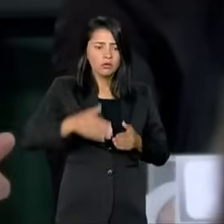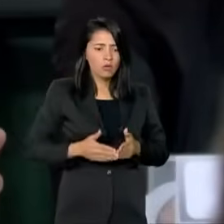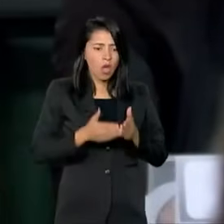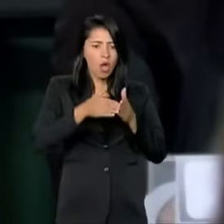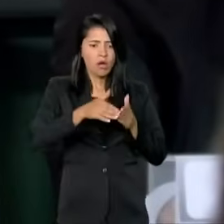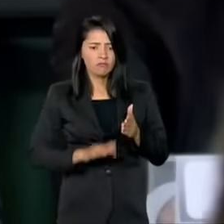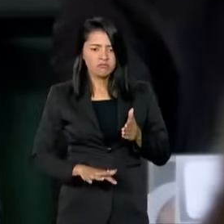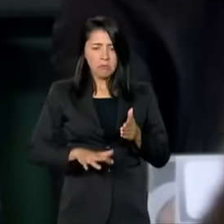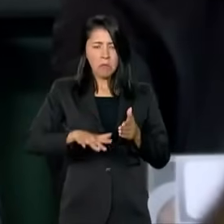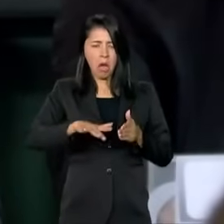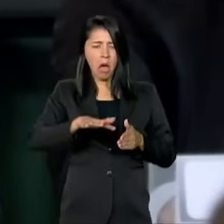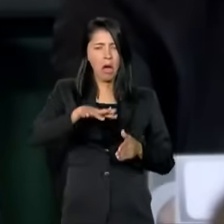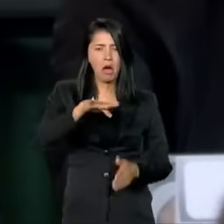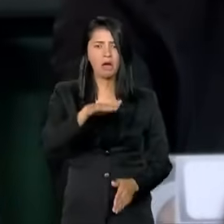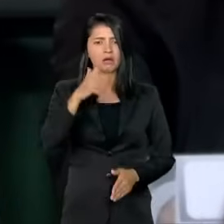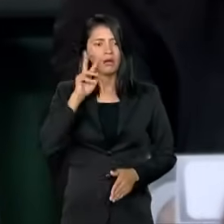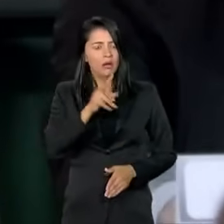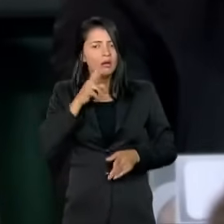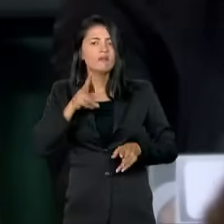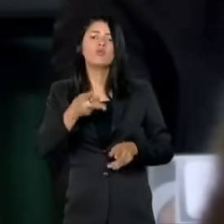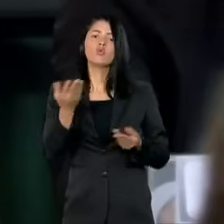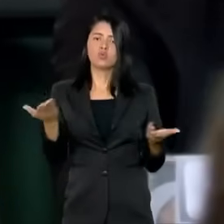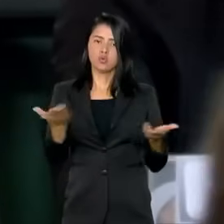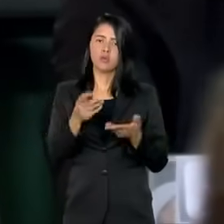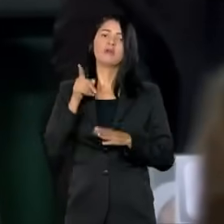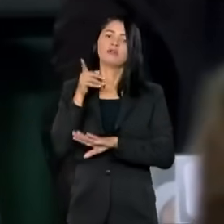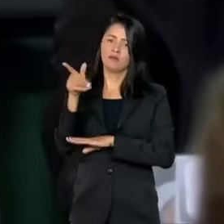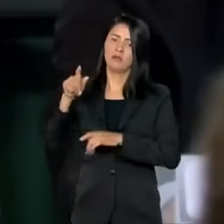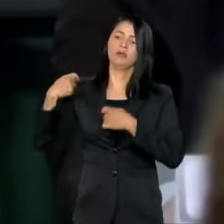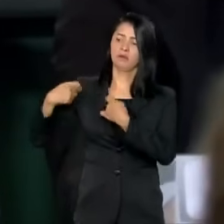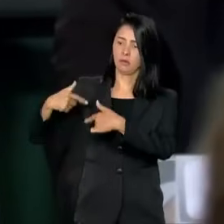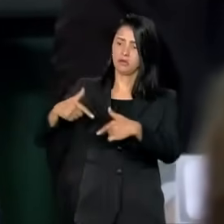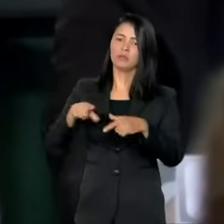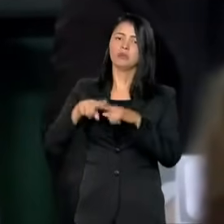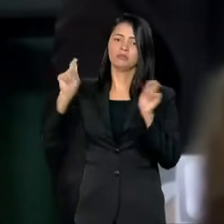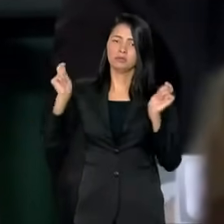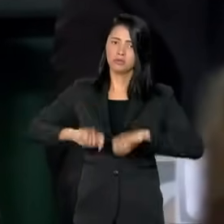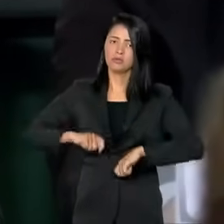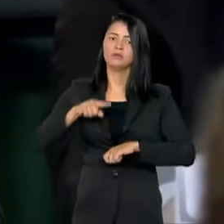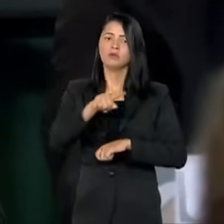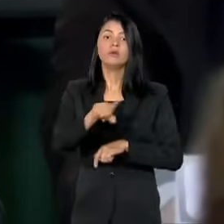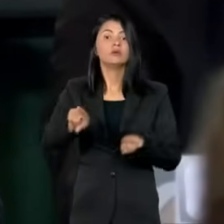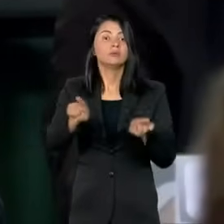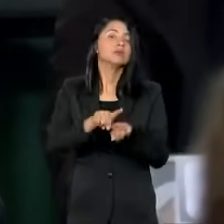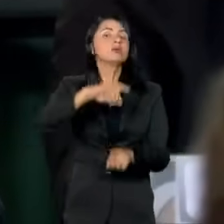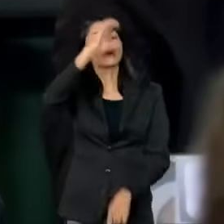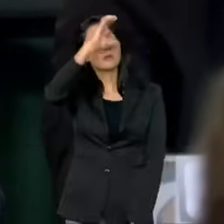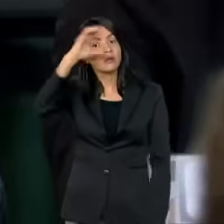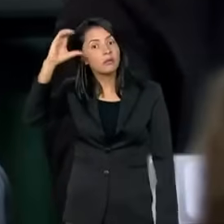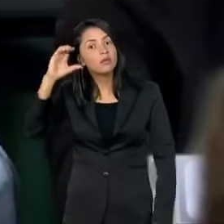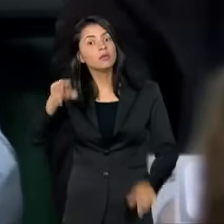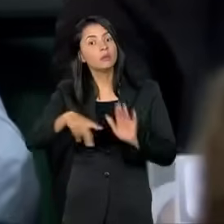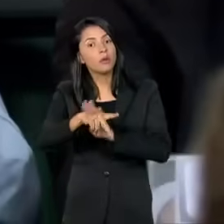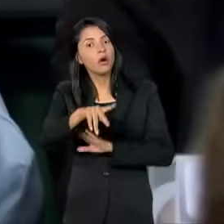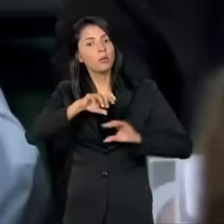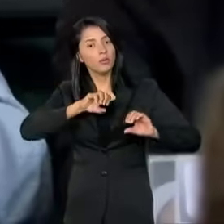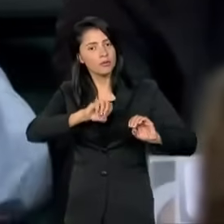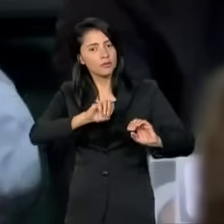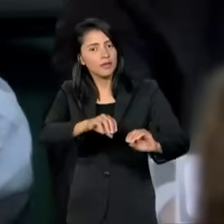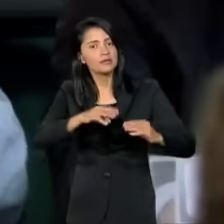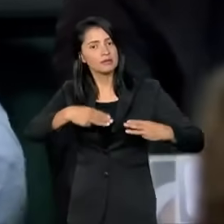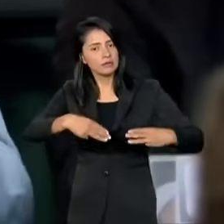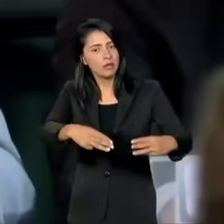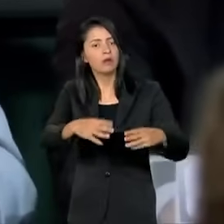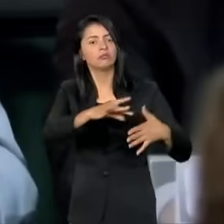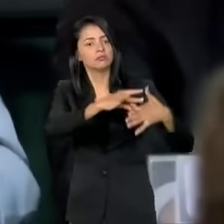hoje. Ele vai também estar trabalhando naquilo que for possível. O nosso Camilo Santana, da educação, eu trouxe porque a educação é